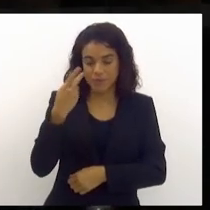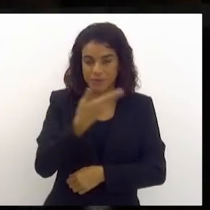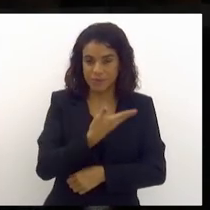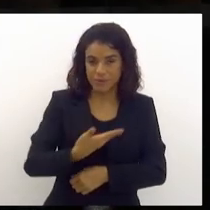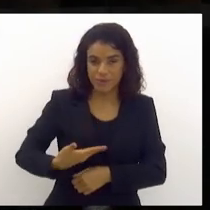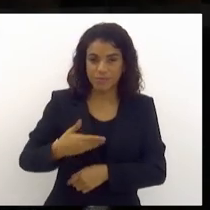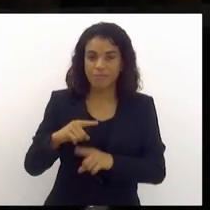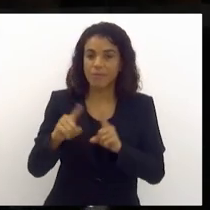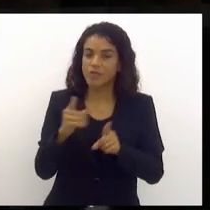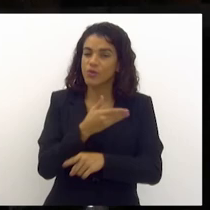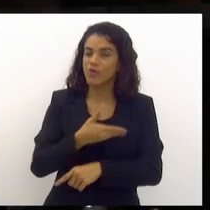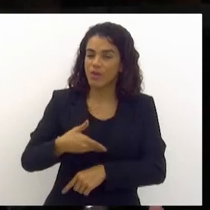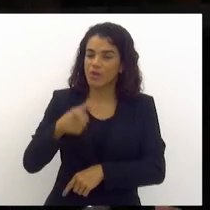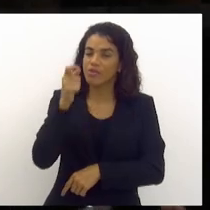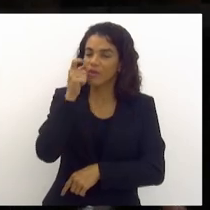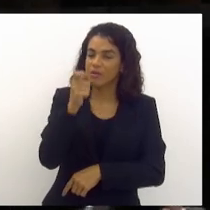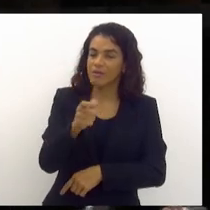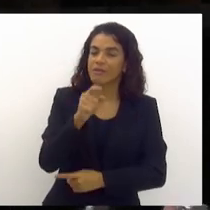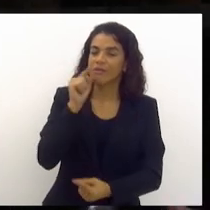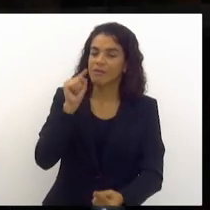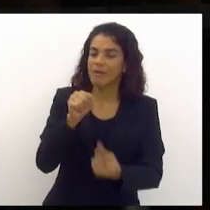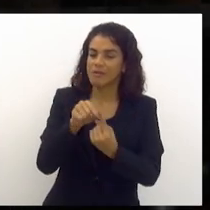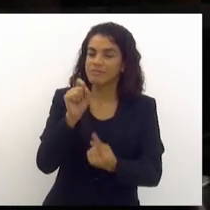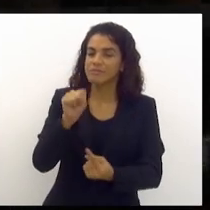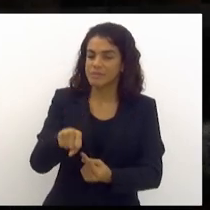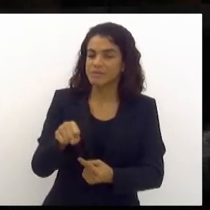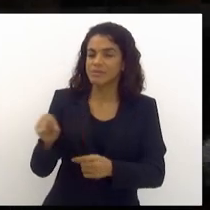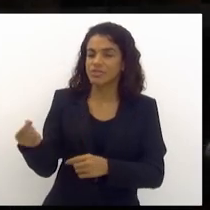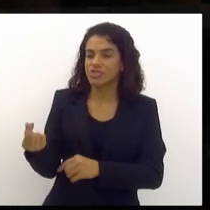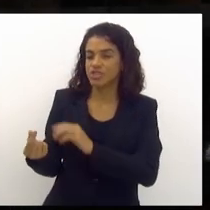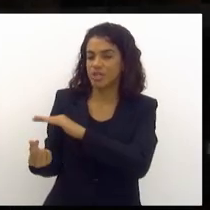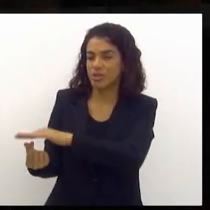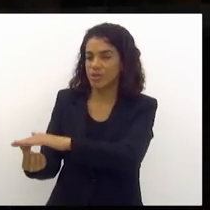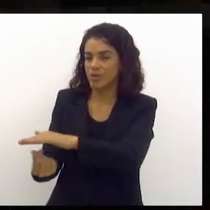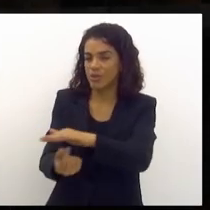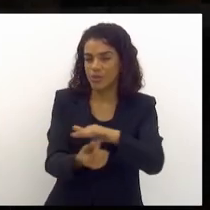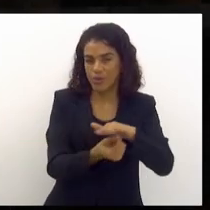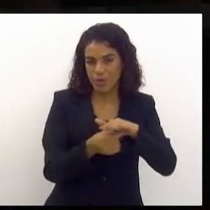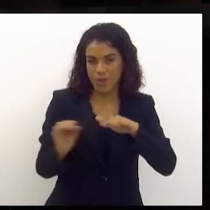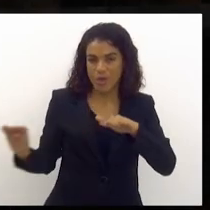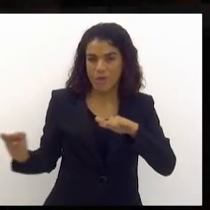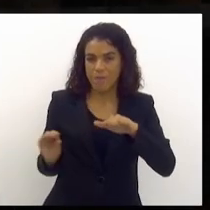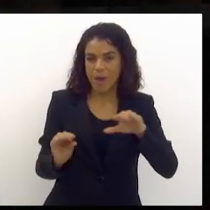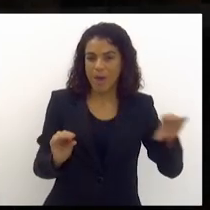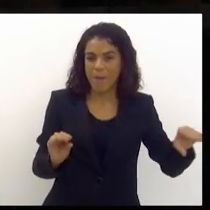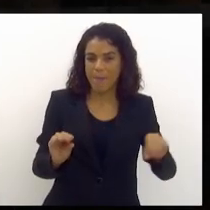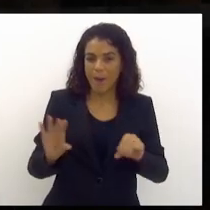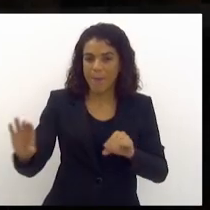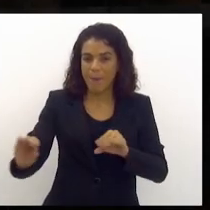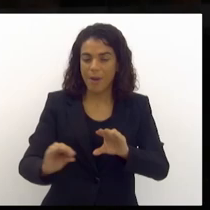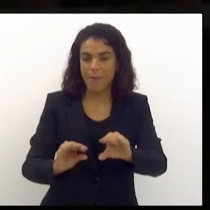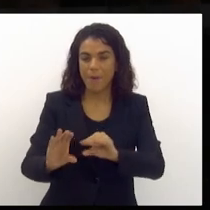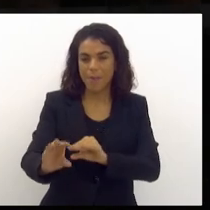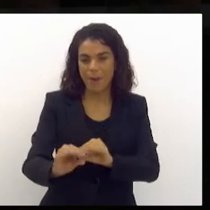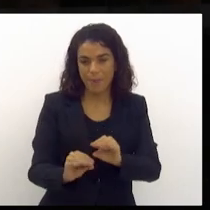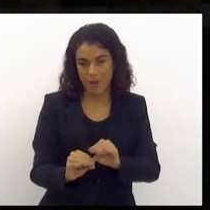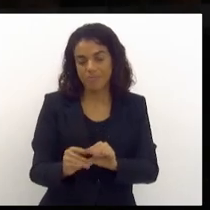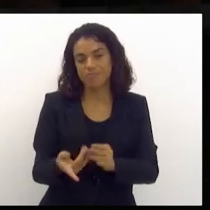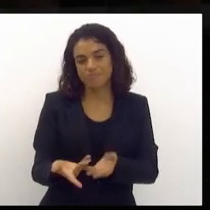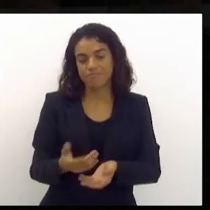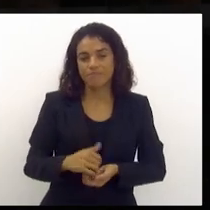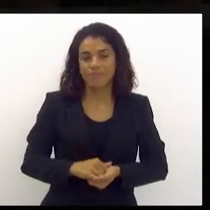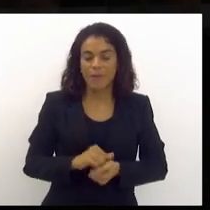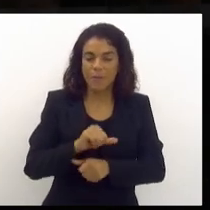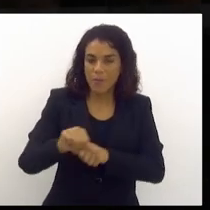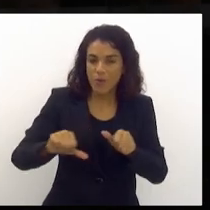o governador tinha a intenção de retirar recursos dessas áreas e fazer uma desvinculação, criando uma desvinculação de receita em relação a esse